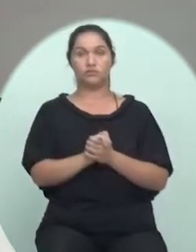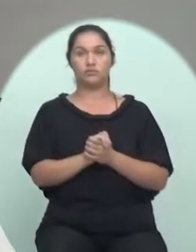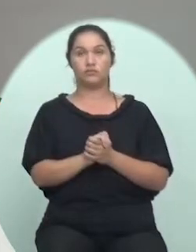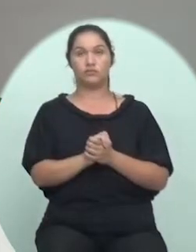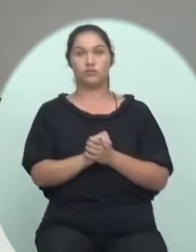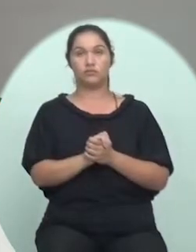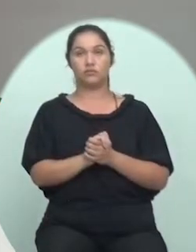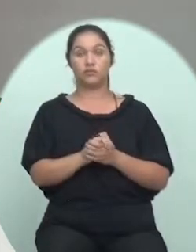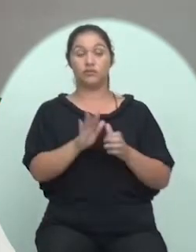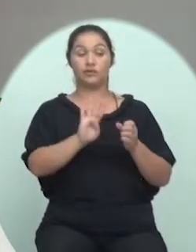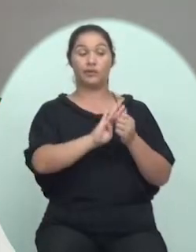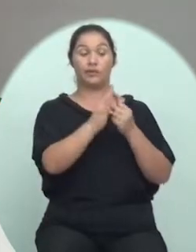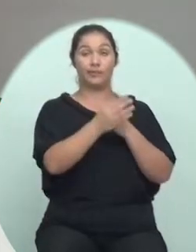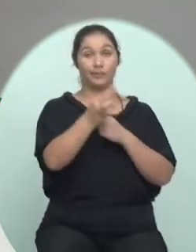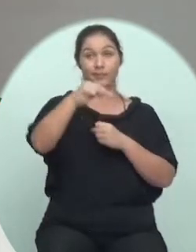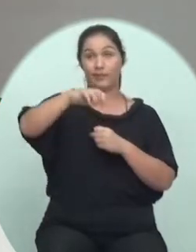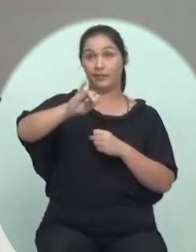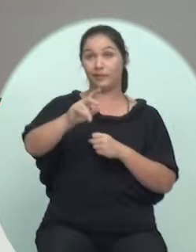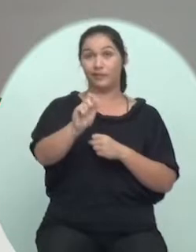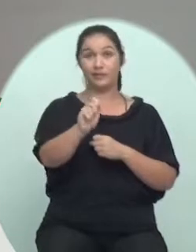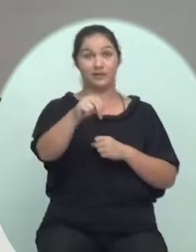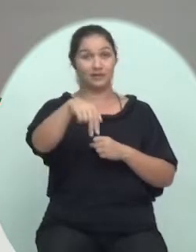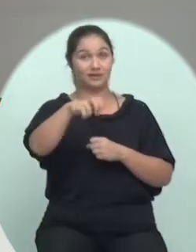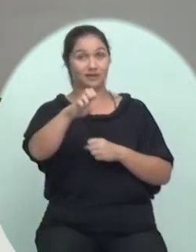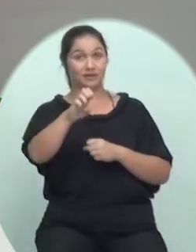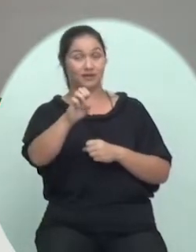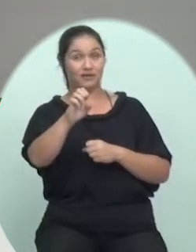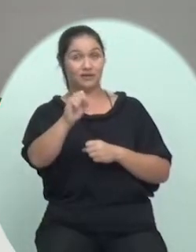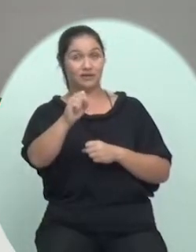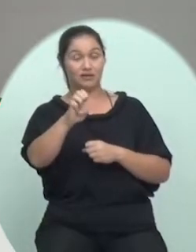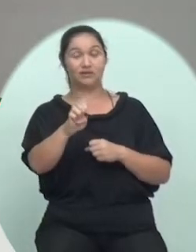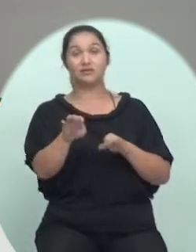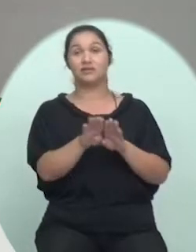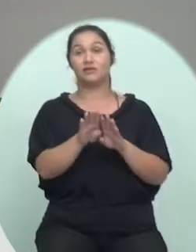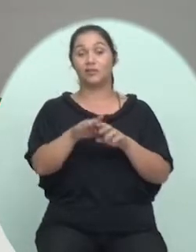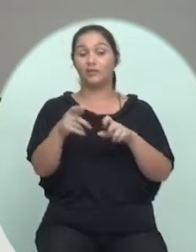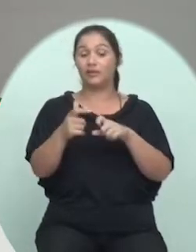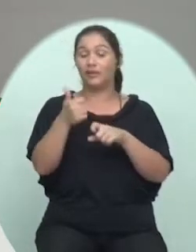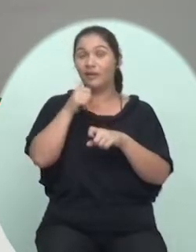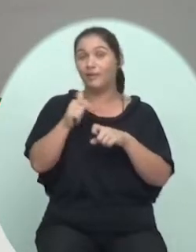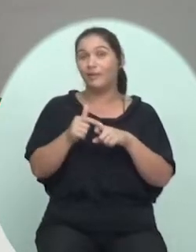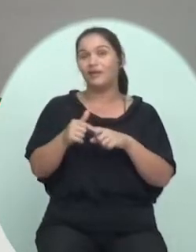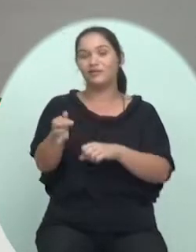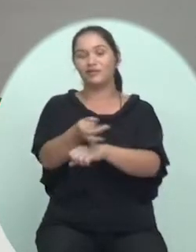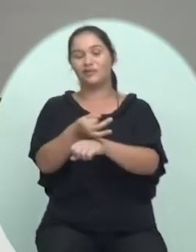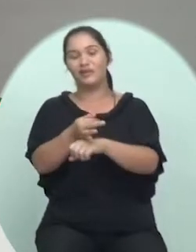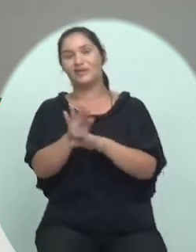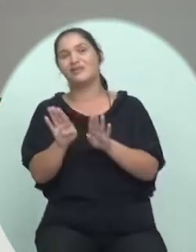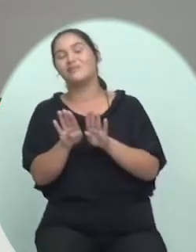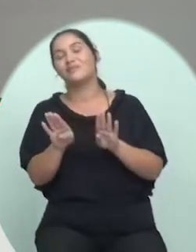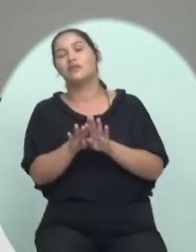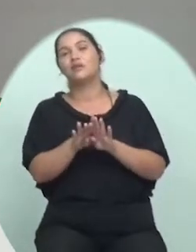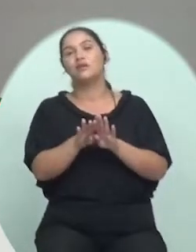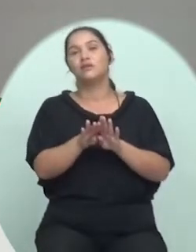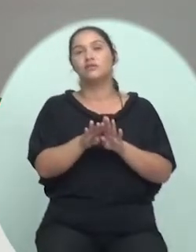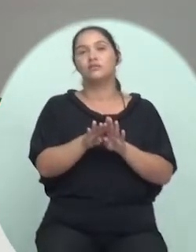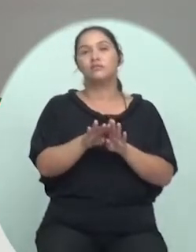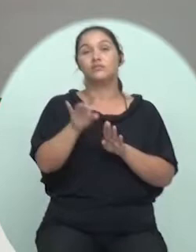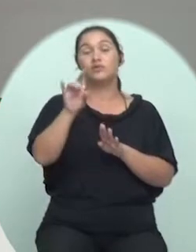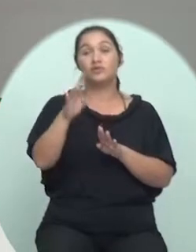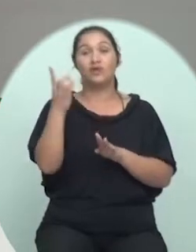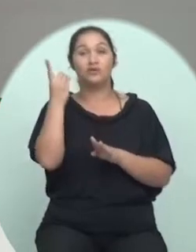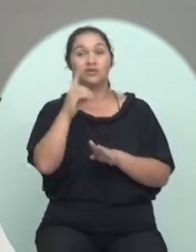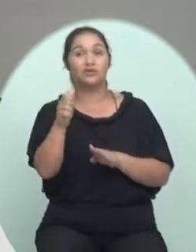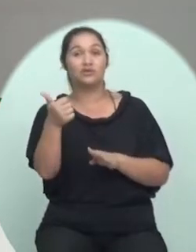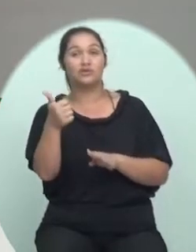O bairro Milanese, também a doutora Patrícia Martins, está de férias, retorna no dia 18